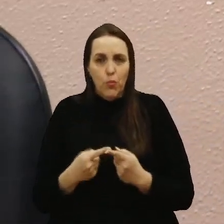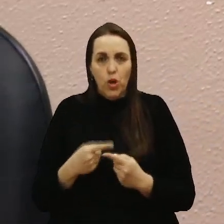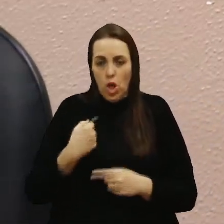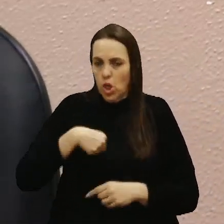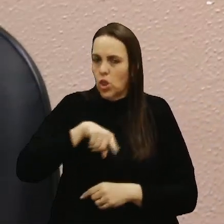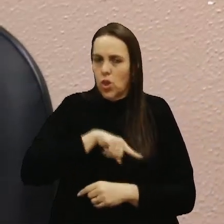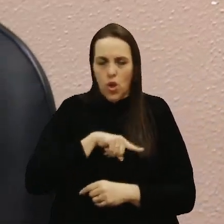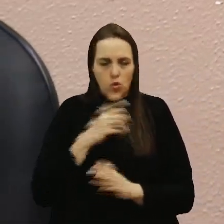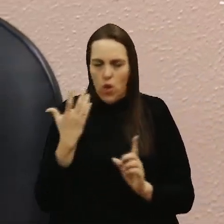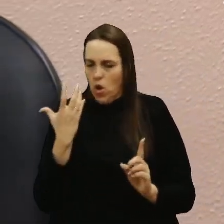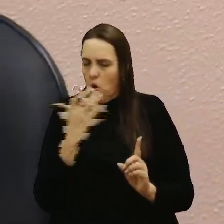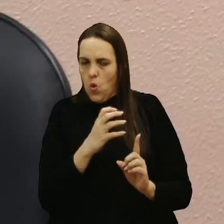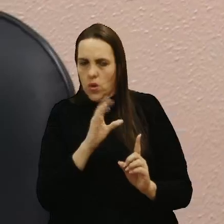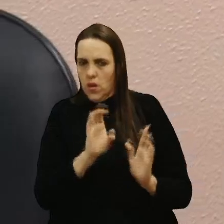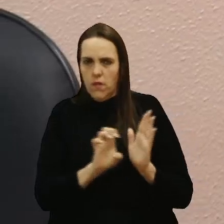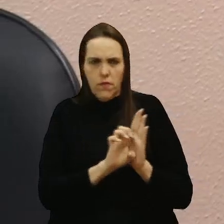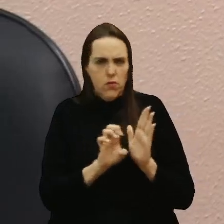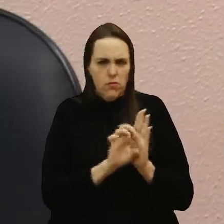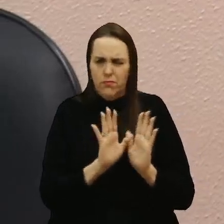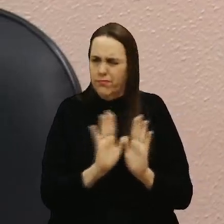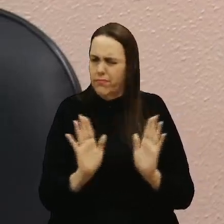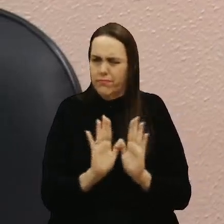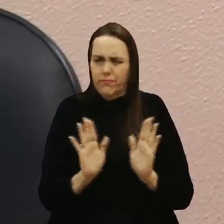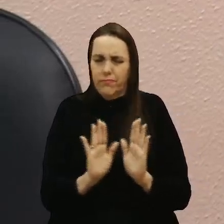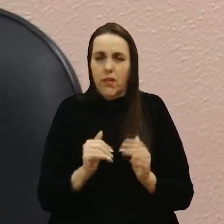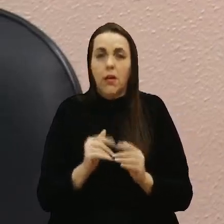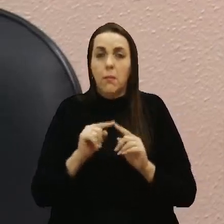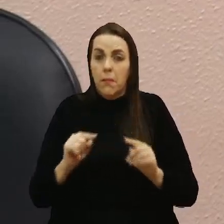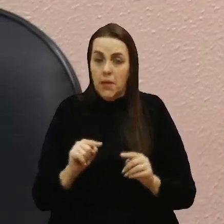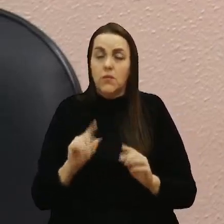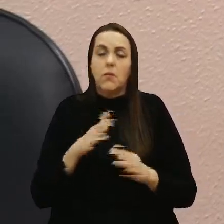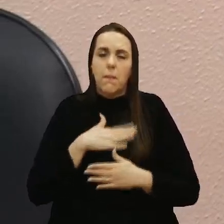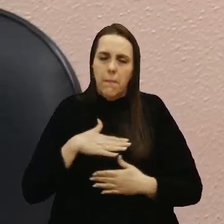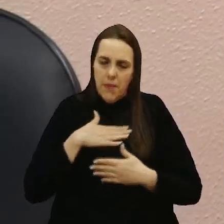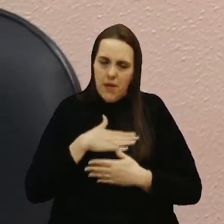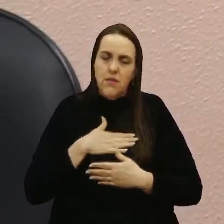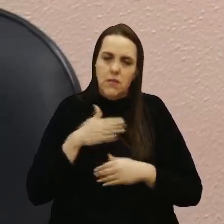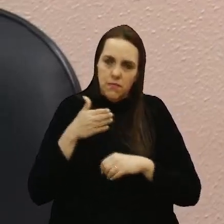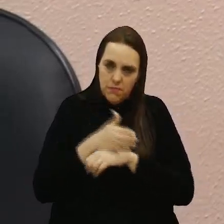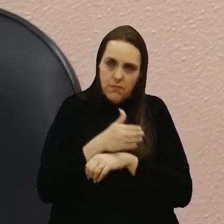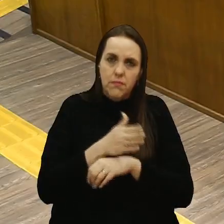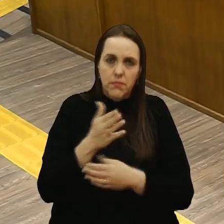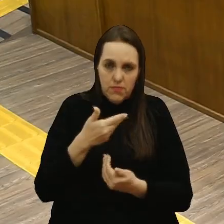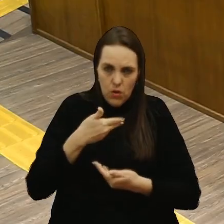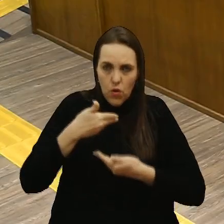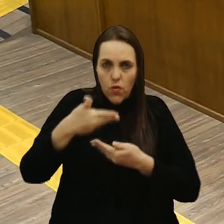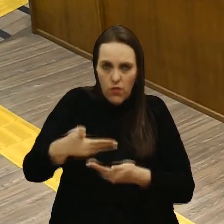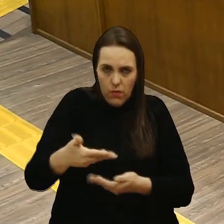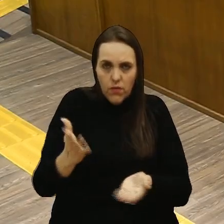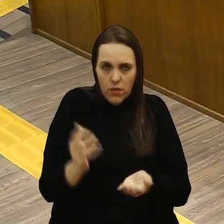contra os evangélicos de forma nenhuma. Inclusive, vou ter o maior prazer de algum culto que algum vereador aqui me convidar. Obrigado, senhor presidente. Obrigado.